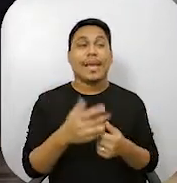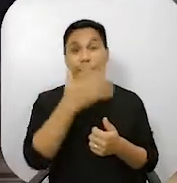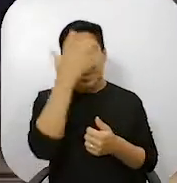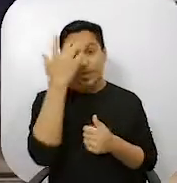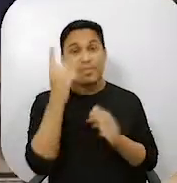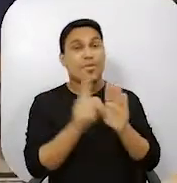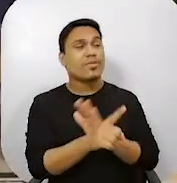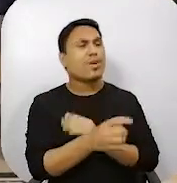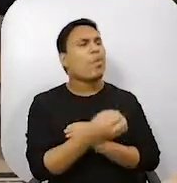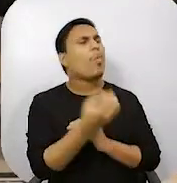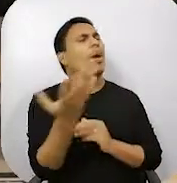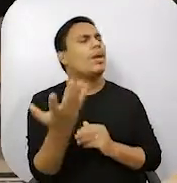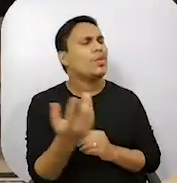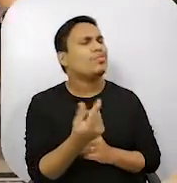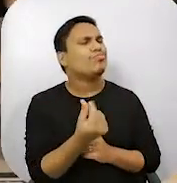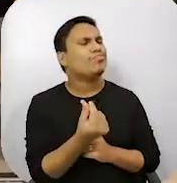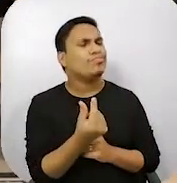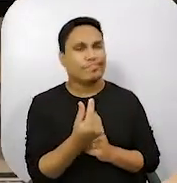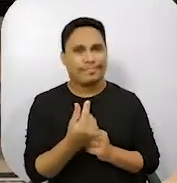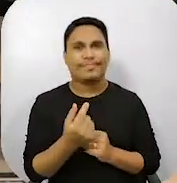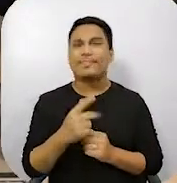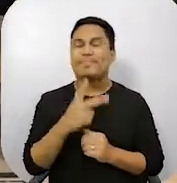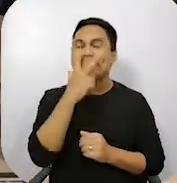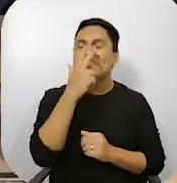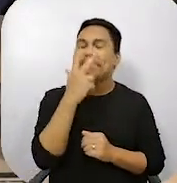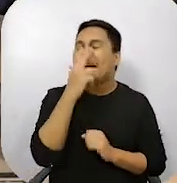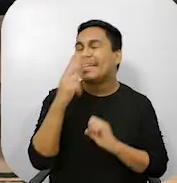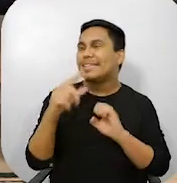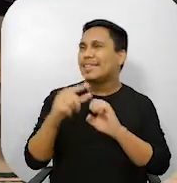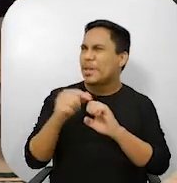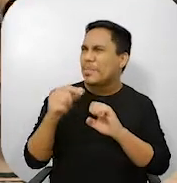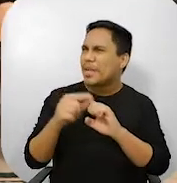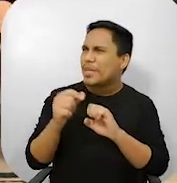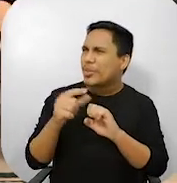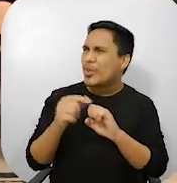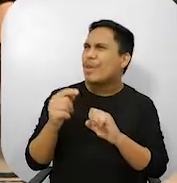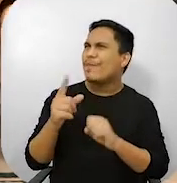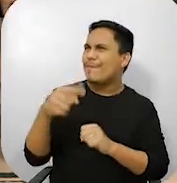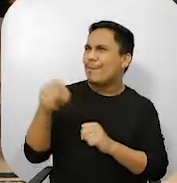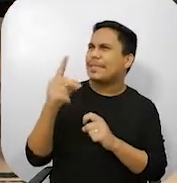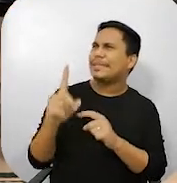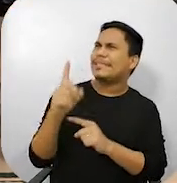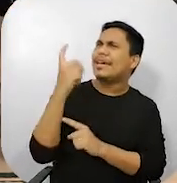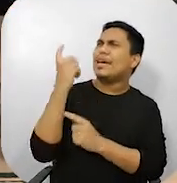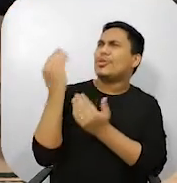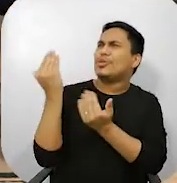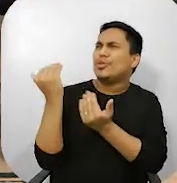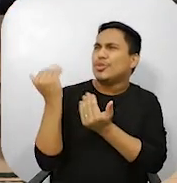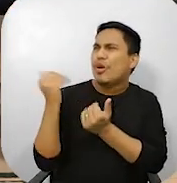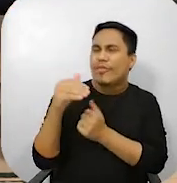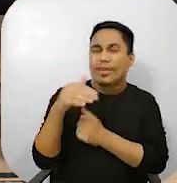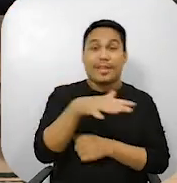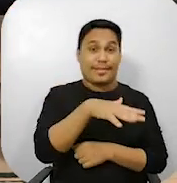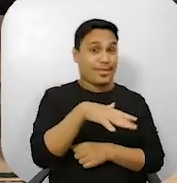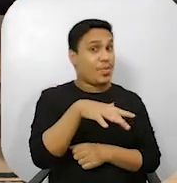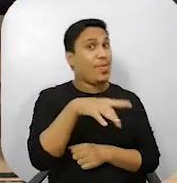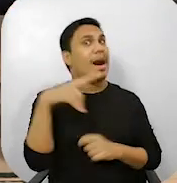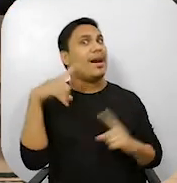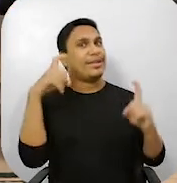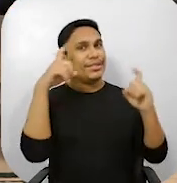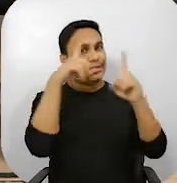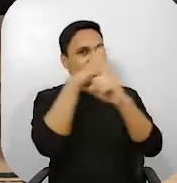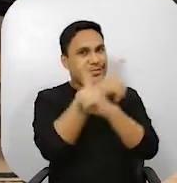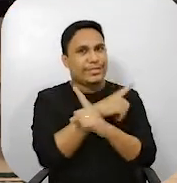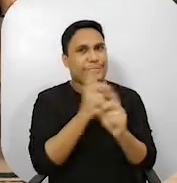é agora é um empreendedorismo ainda vocês muito jovens né então em uma área tão difícil né que é a de